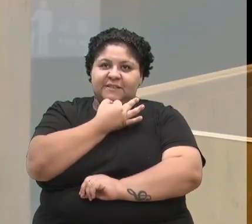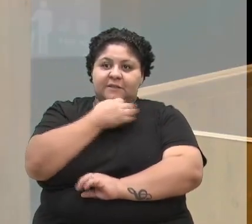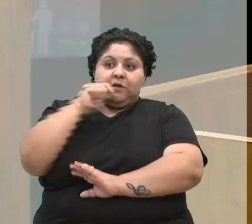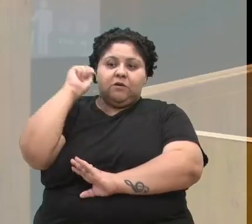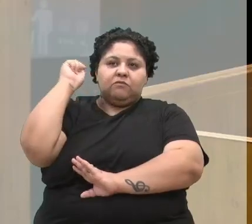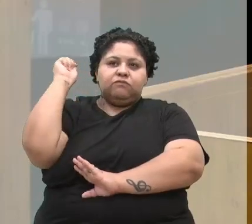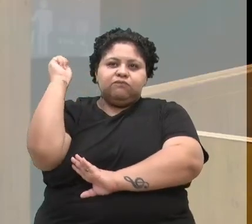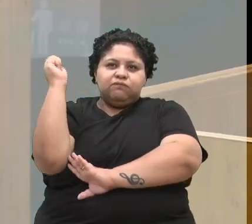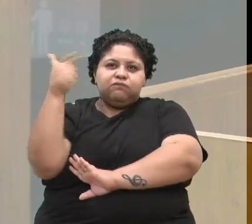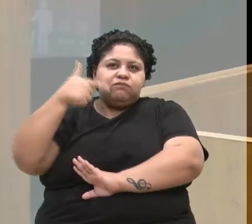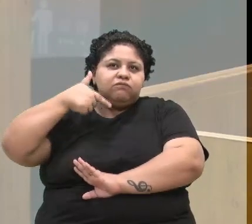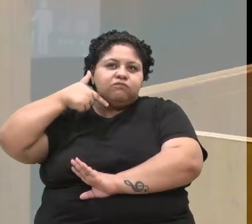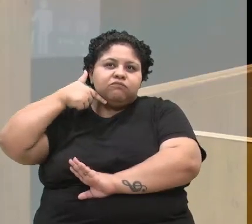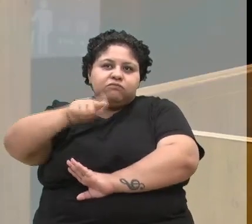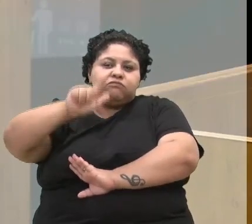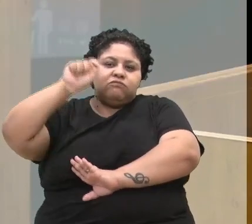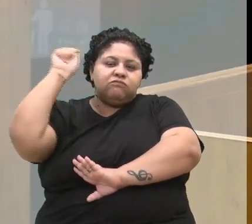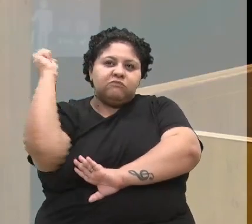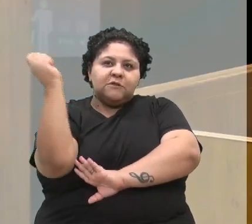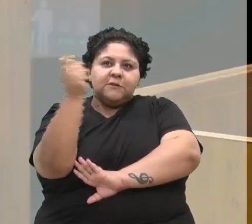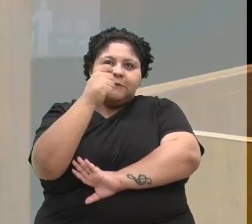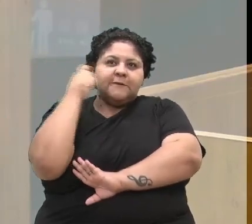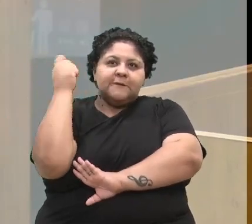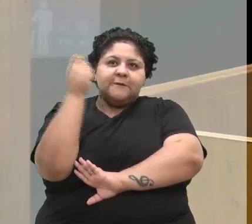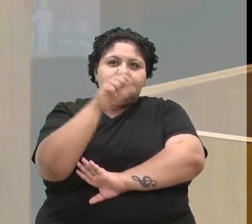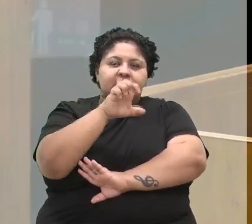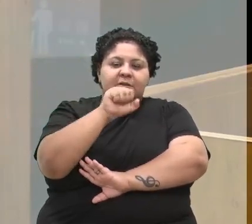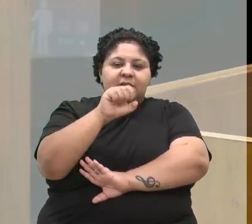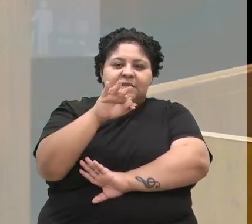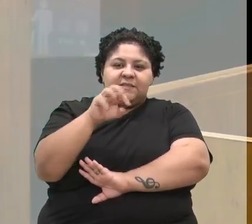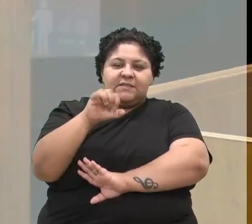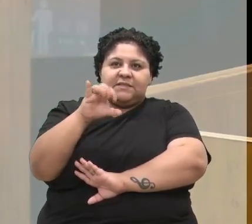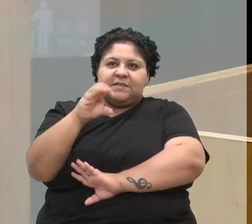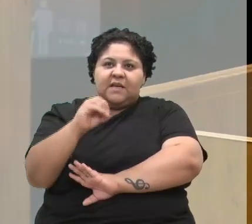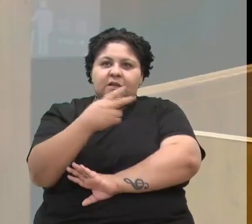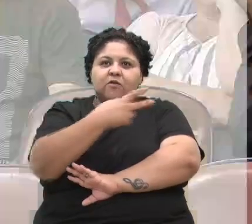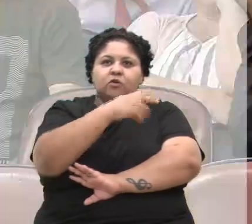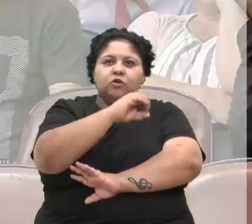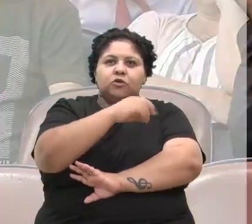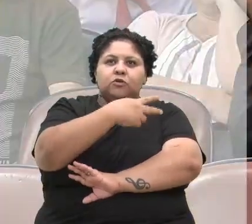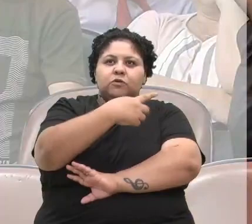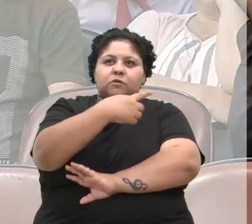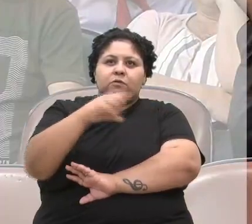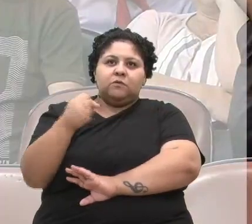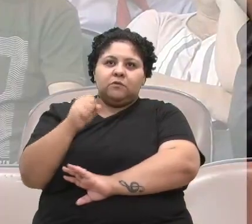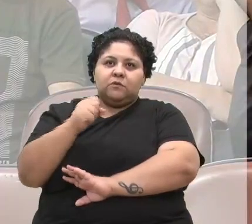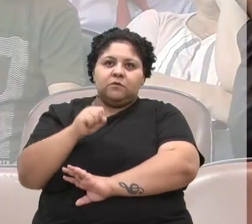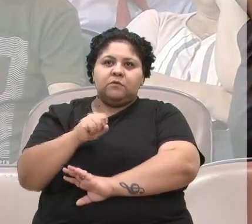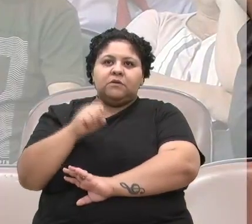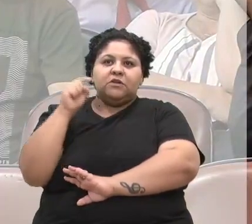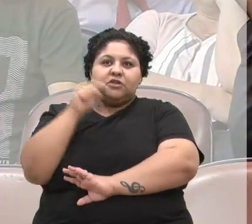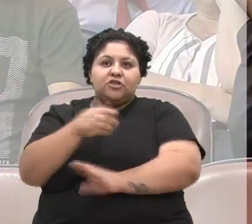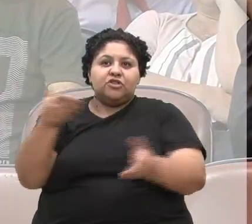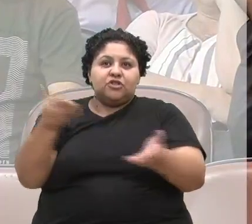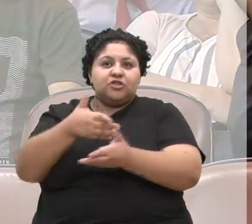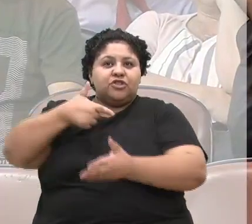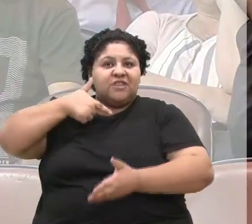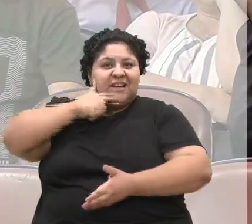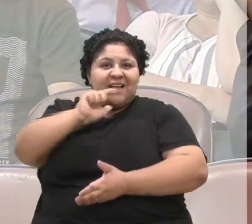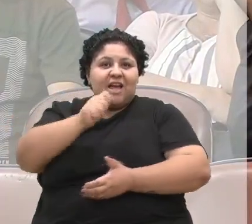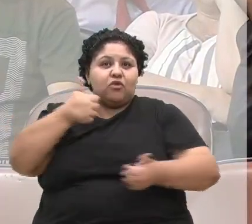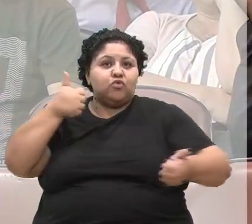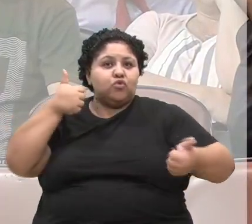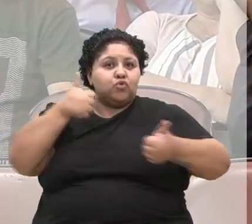Campeões do Criolaço em Esteio em 2018. Eles já ganharam